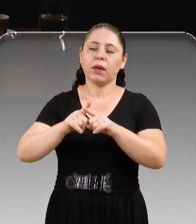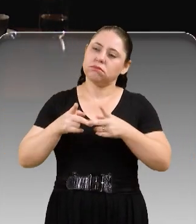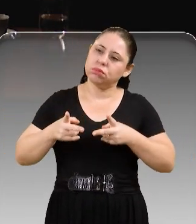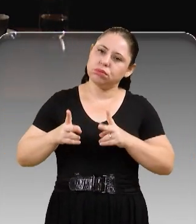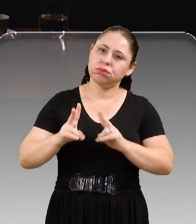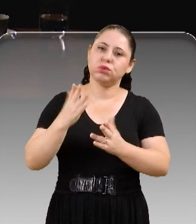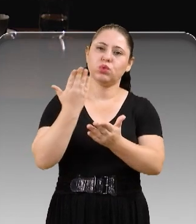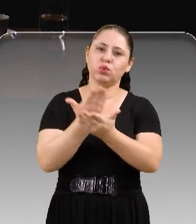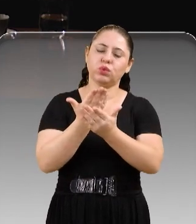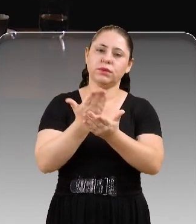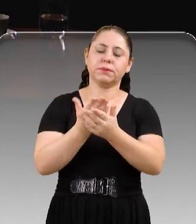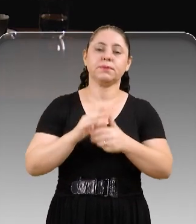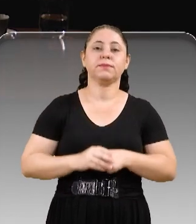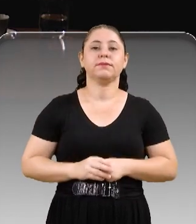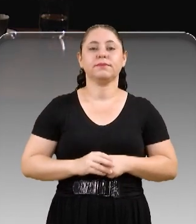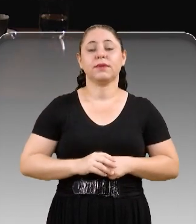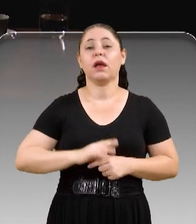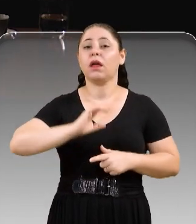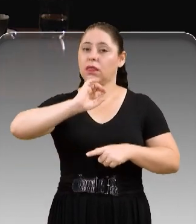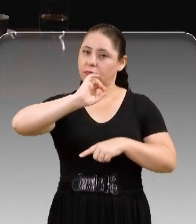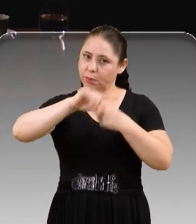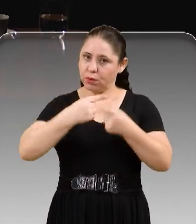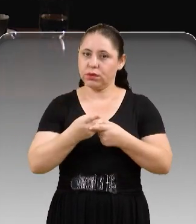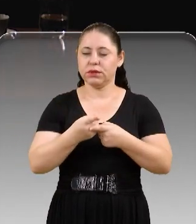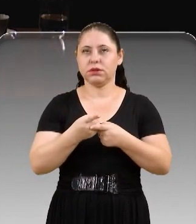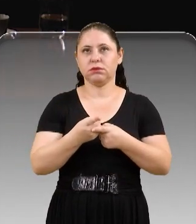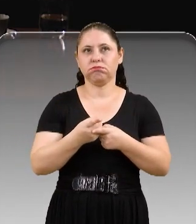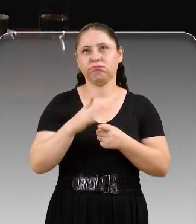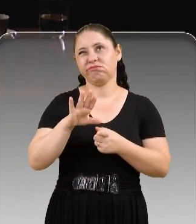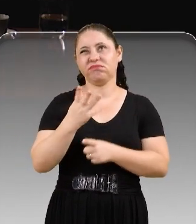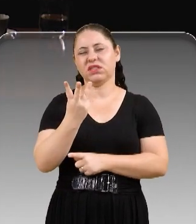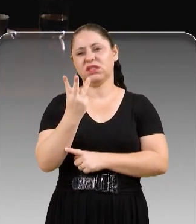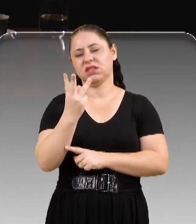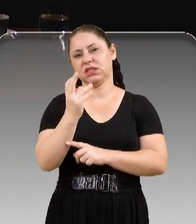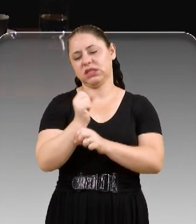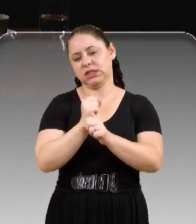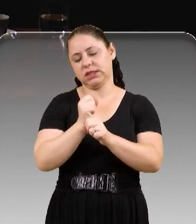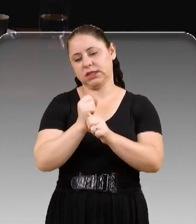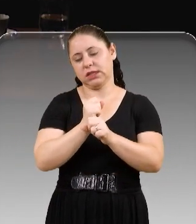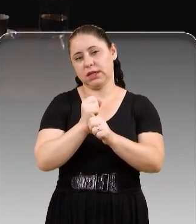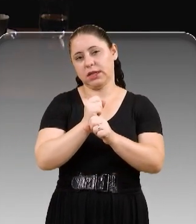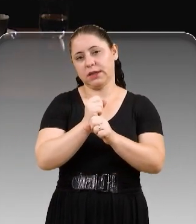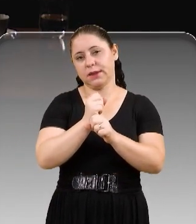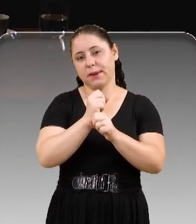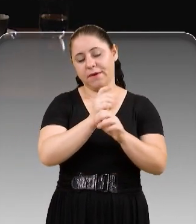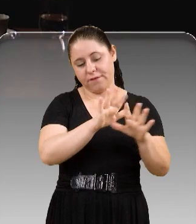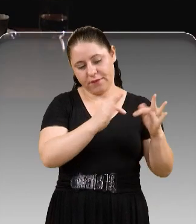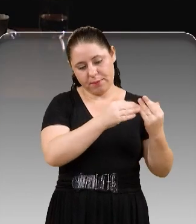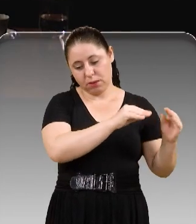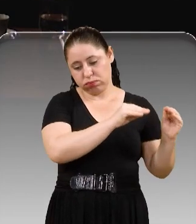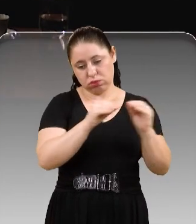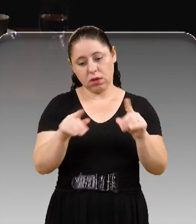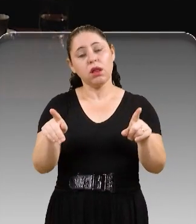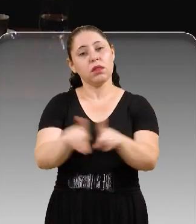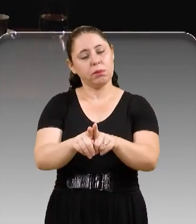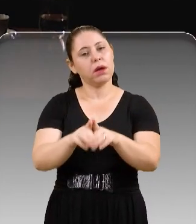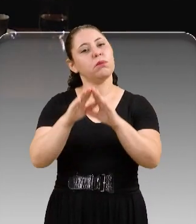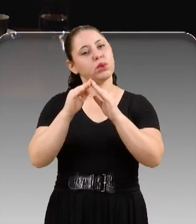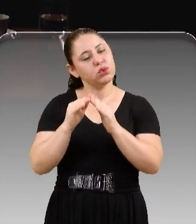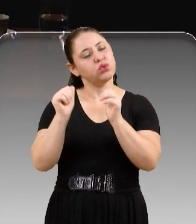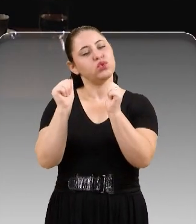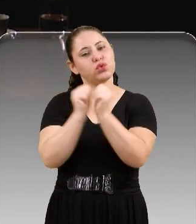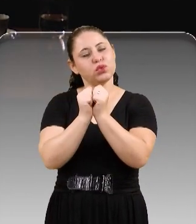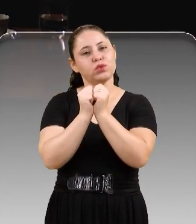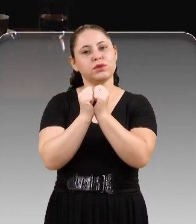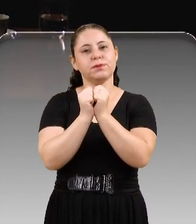sim dar continuidade aos meus estudos. Até que depois, uns 3 anos depois, meus pais foram para Londrina, aí passei a morar com